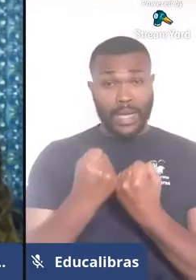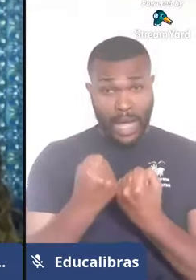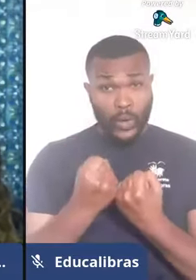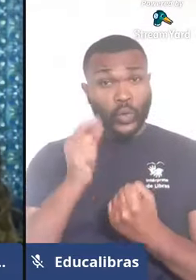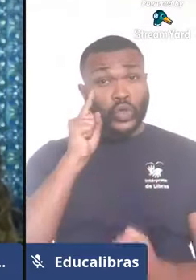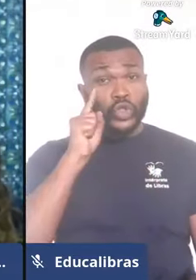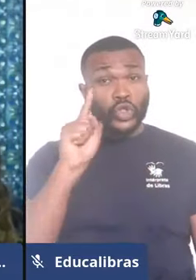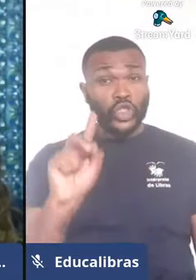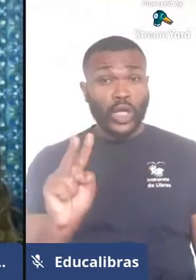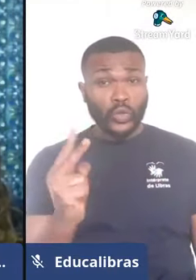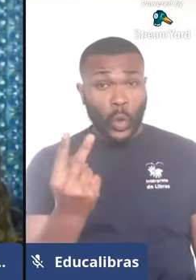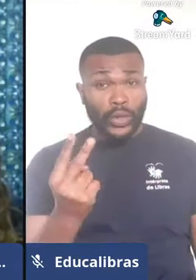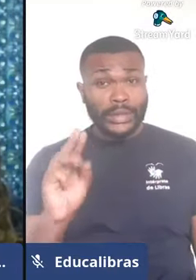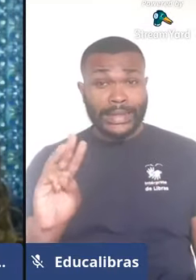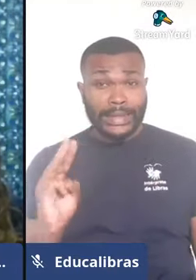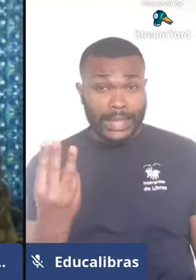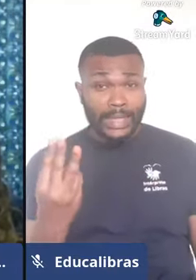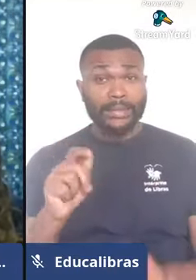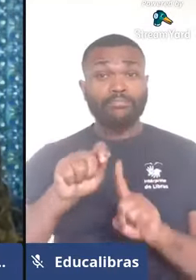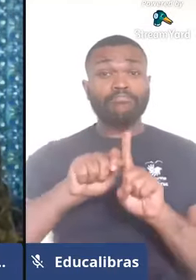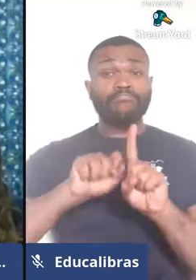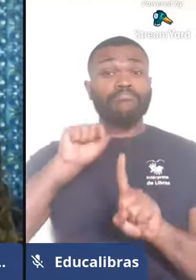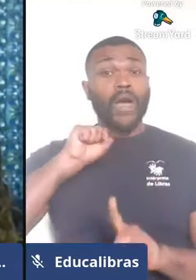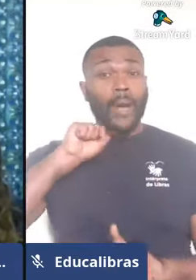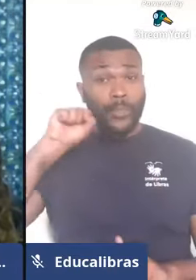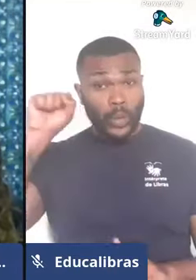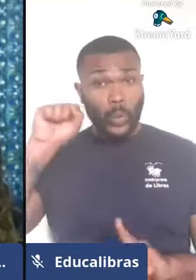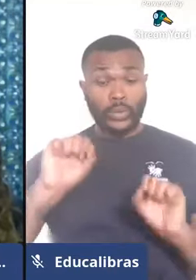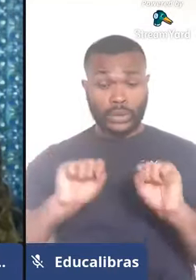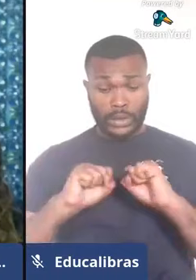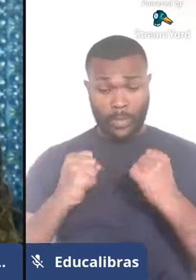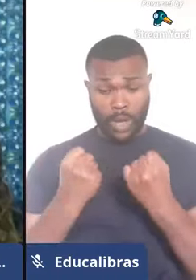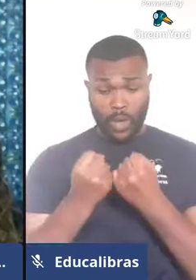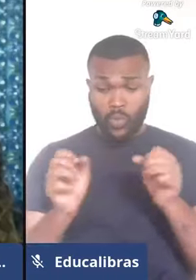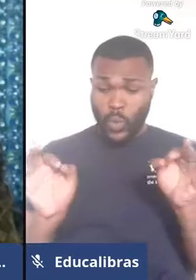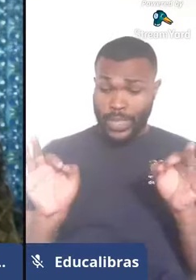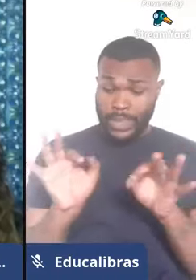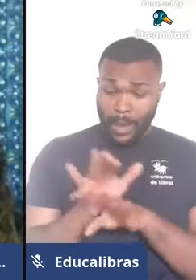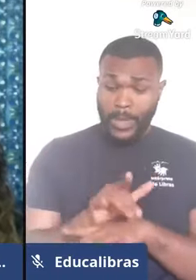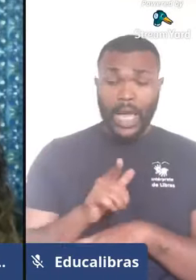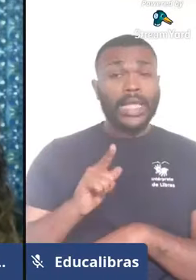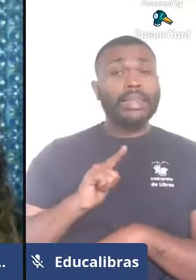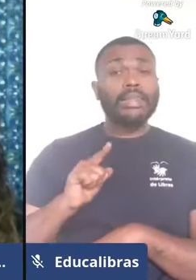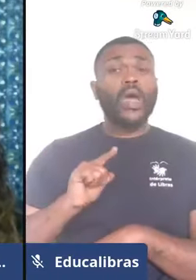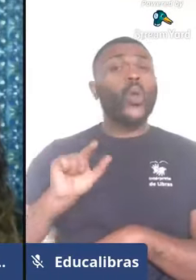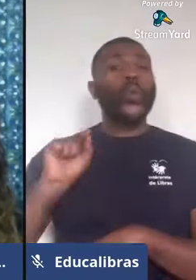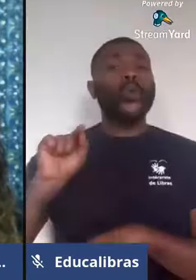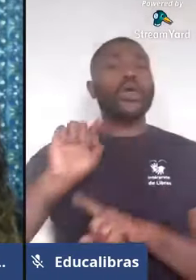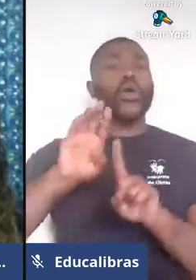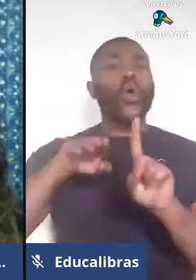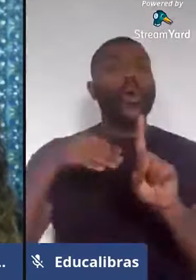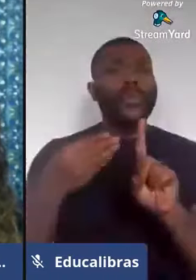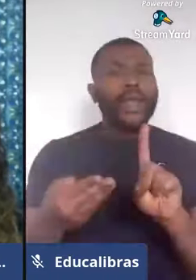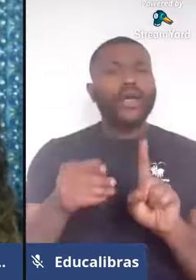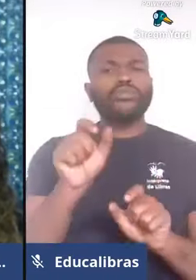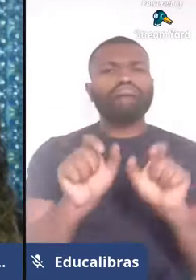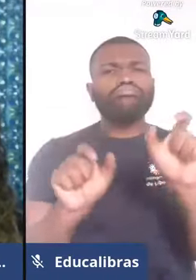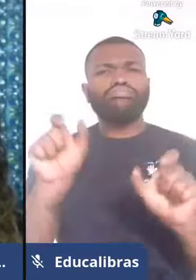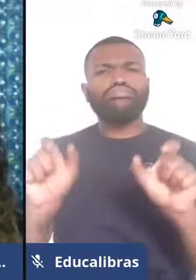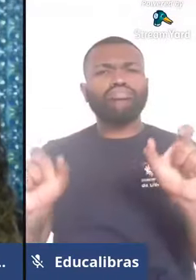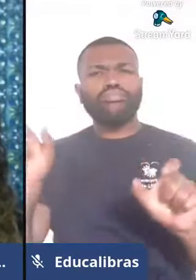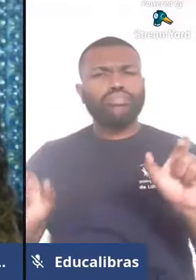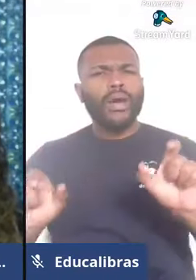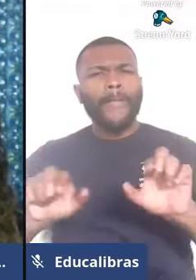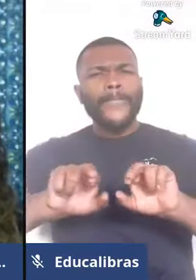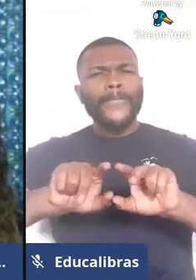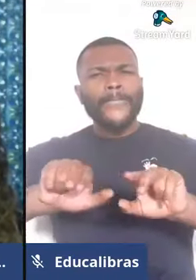que terminaria com homenagens a várias pessoas e um show